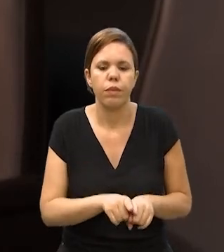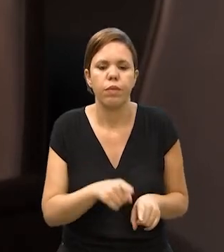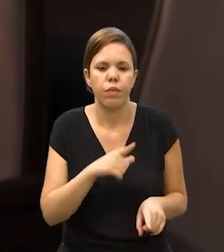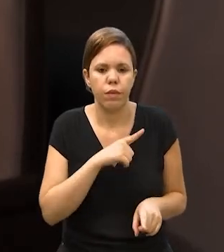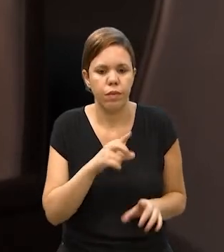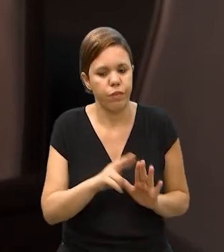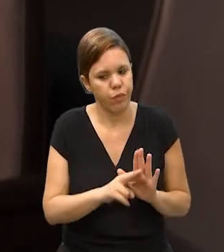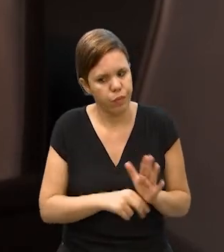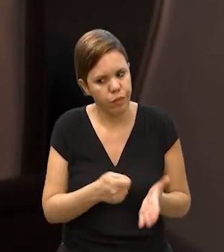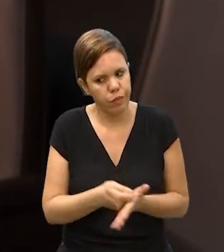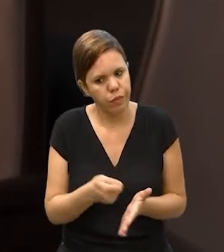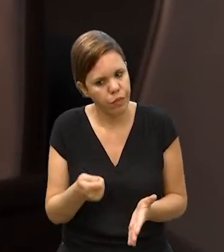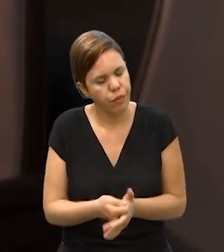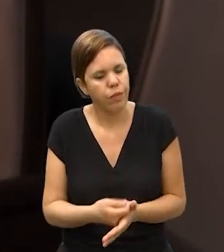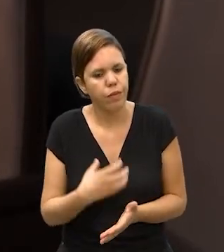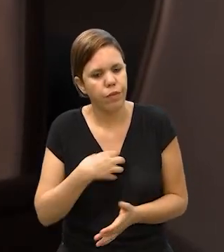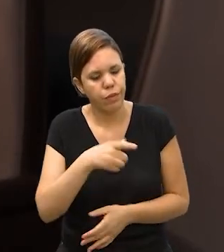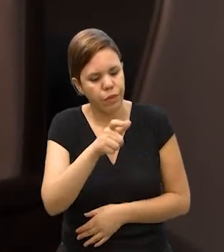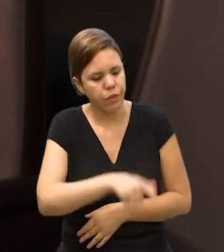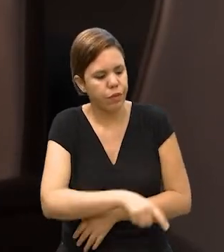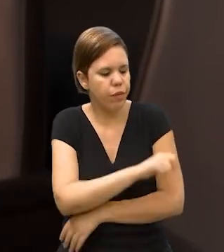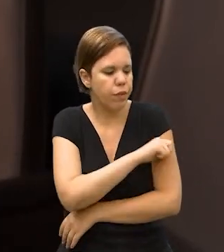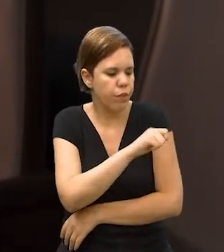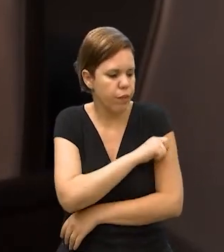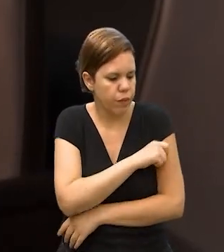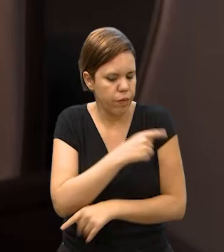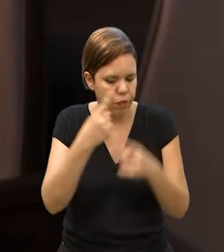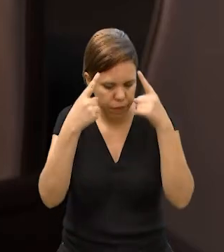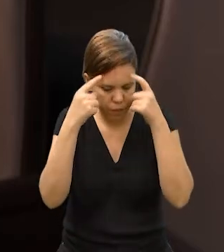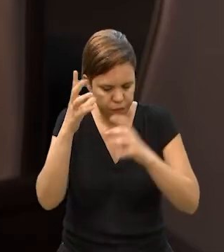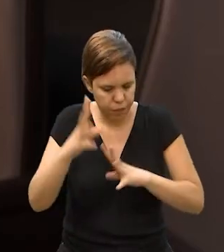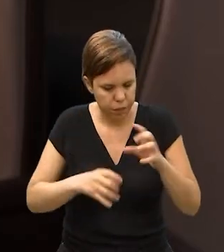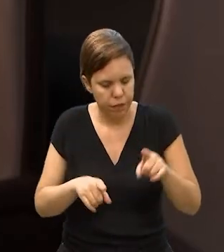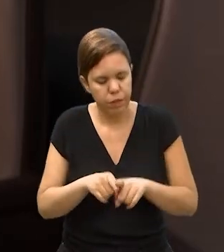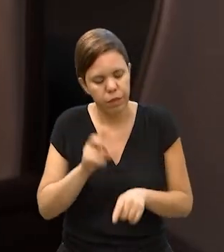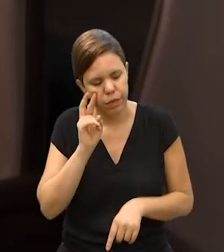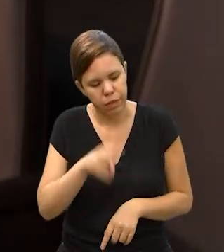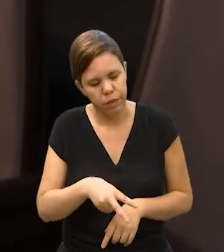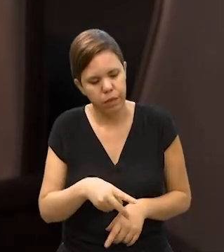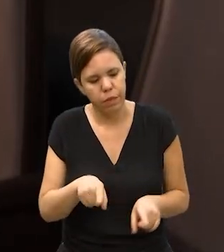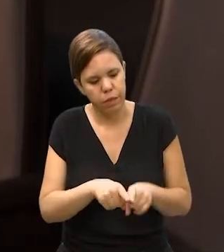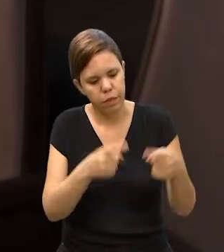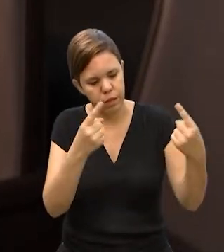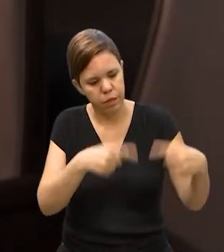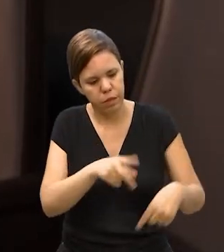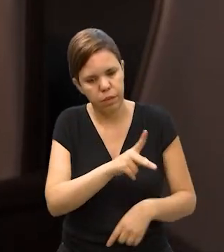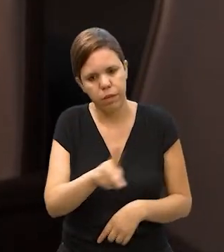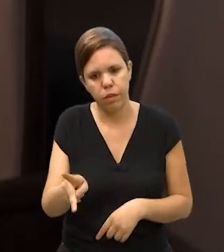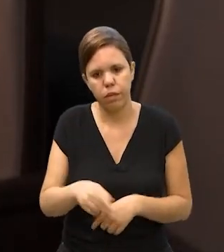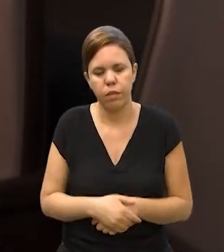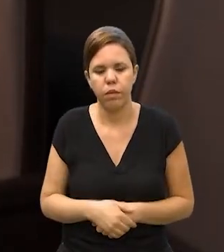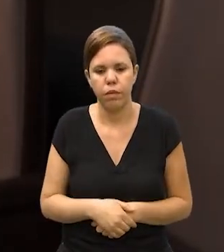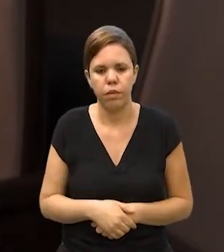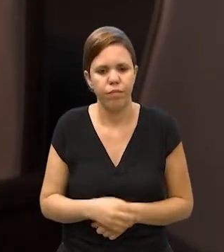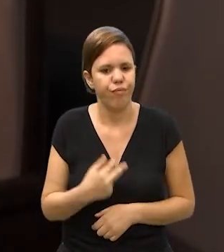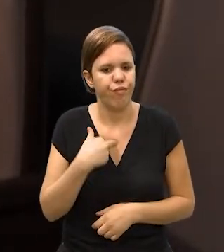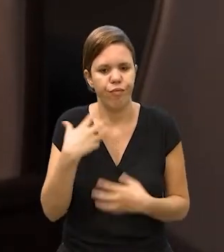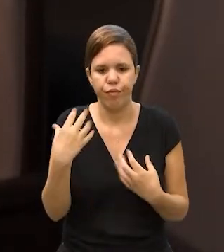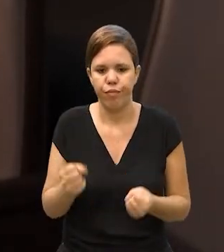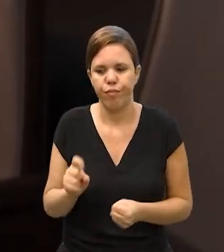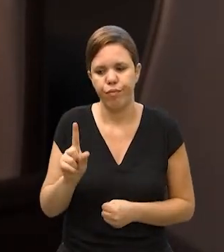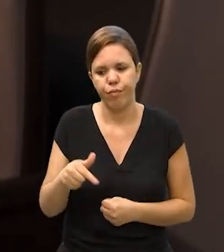severa aquele aluno agressor, né? Muitas vezes a gente já viu agressão contra professores, né? É